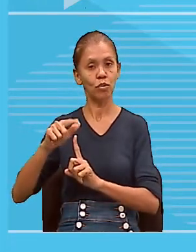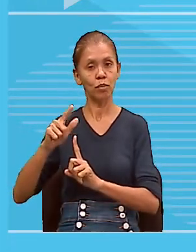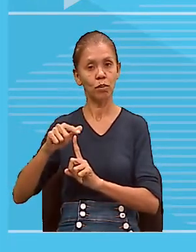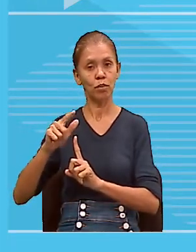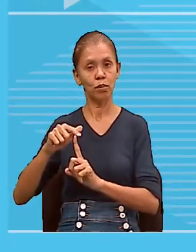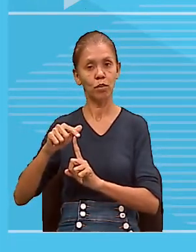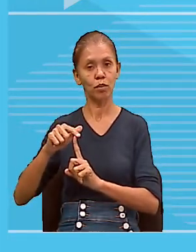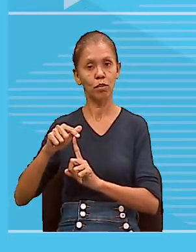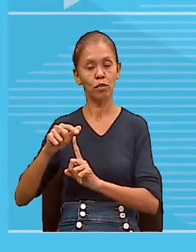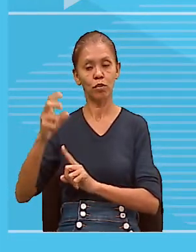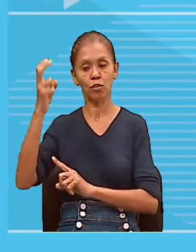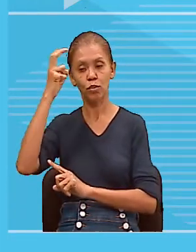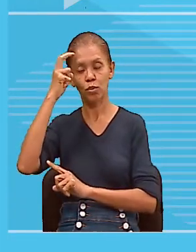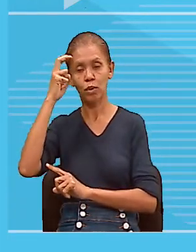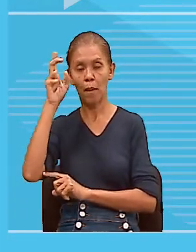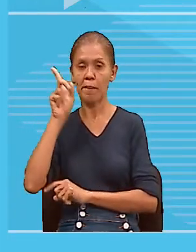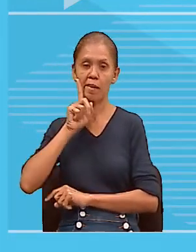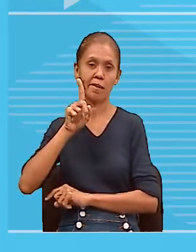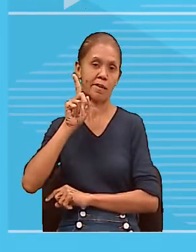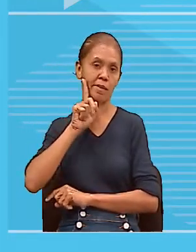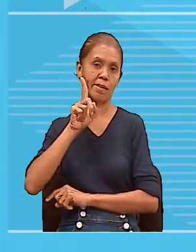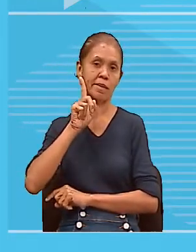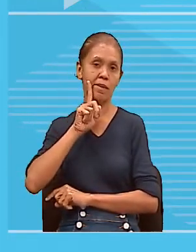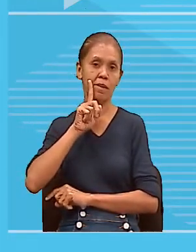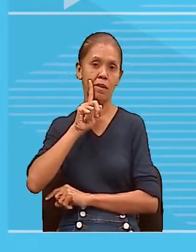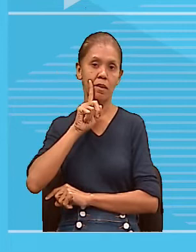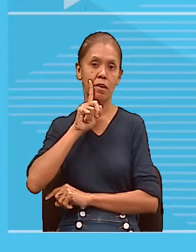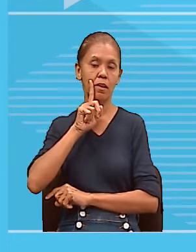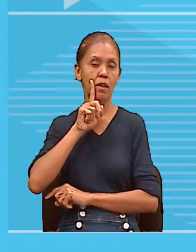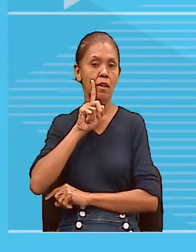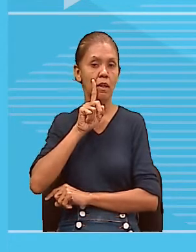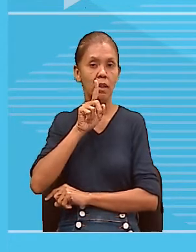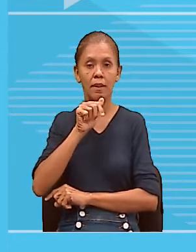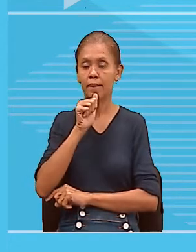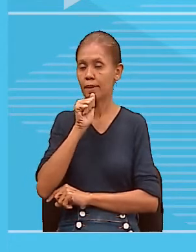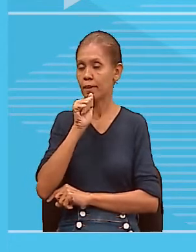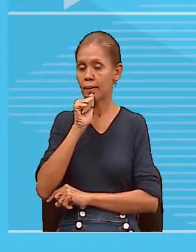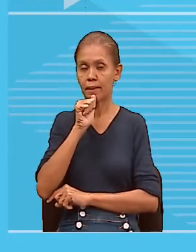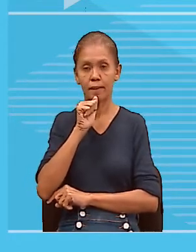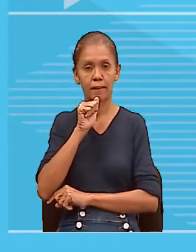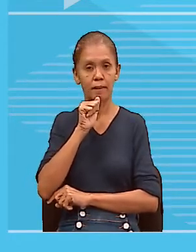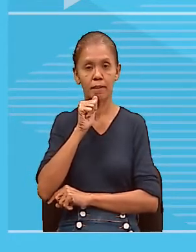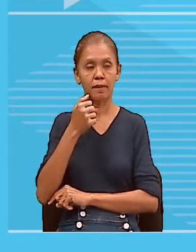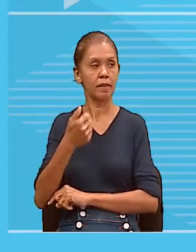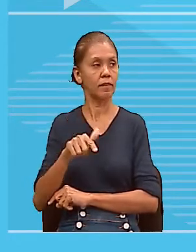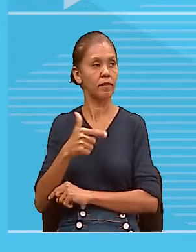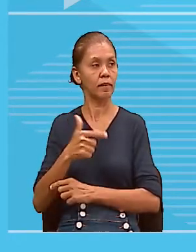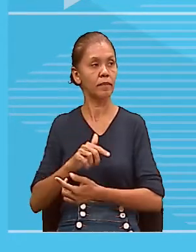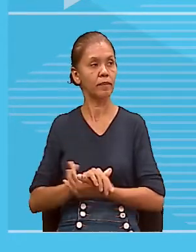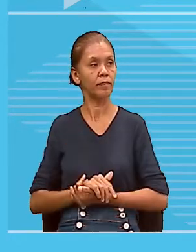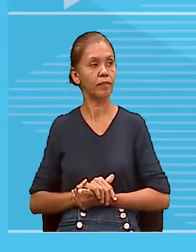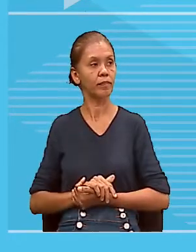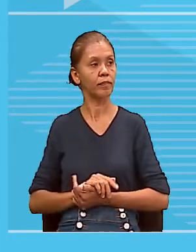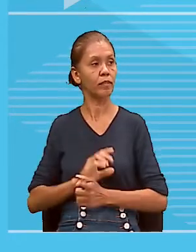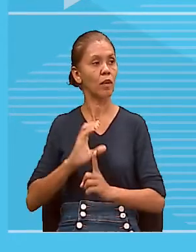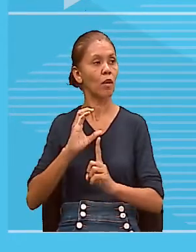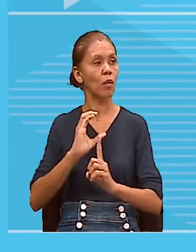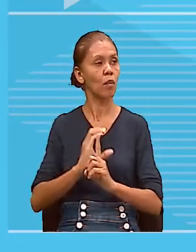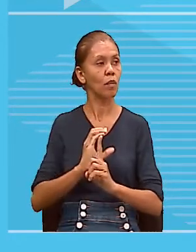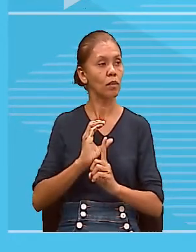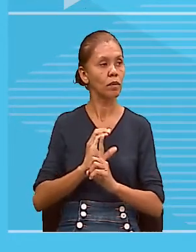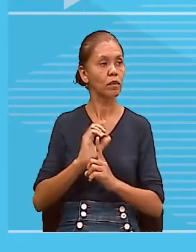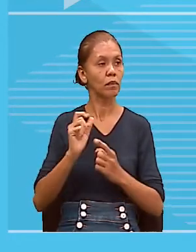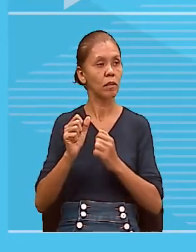e o consumismo aliado a propaganda nas grandes cidades provoca certas mudanças culturais